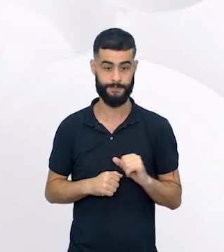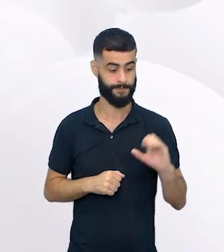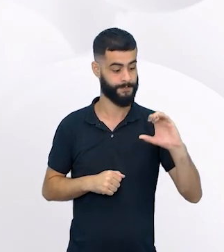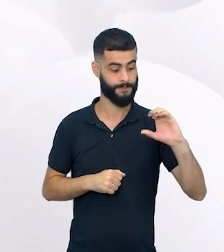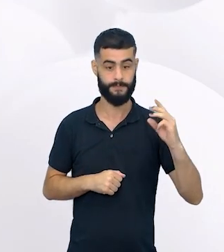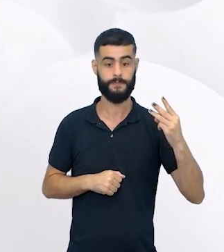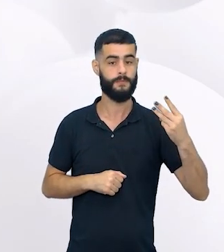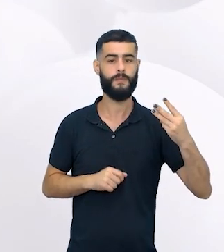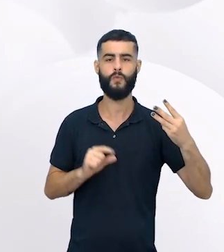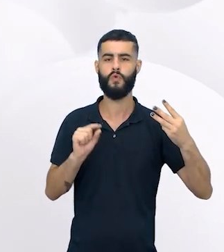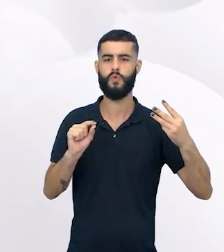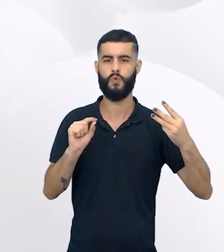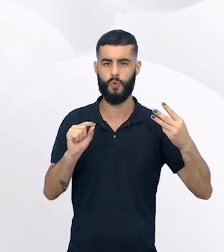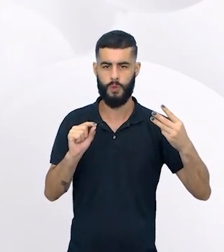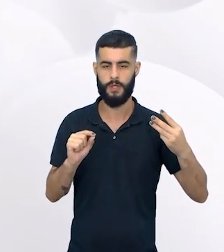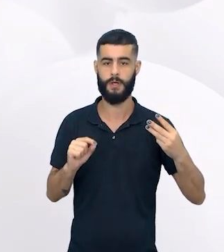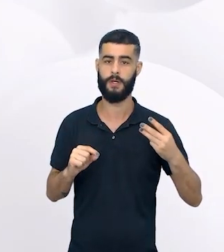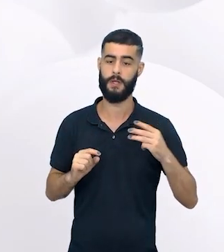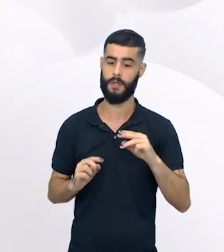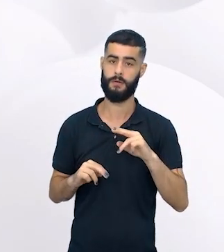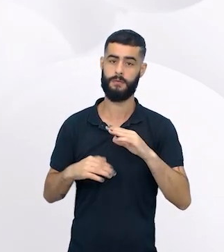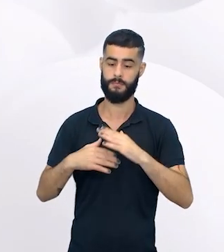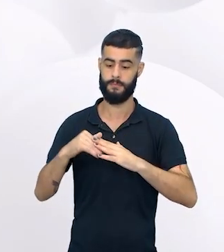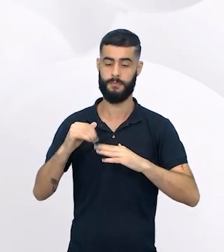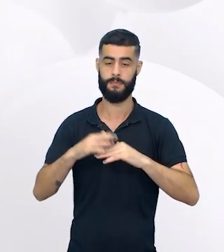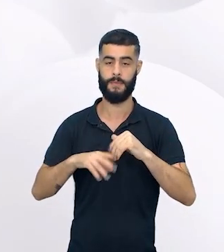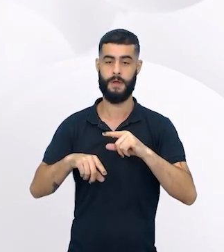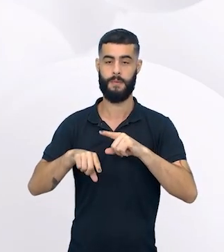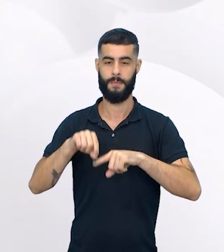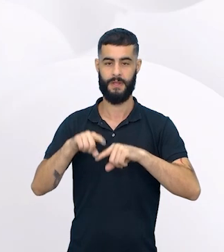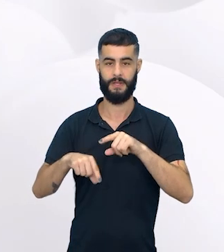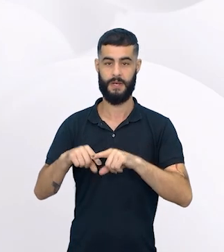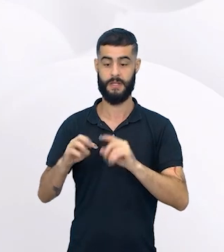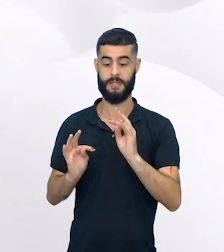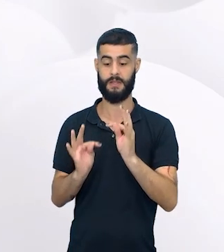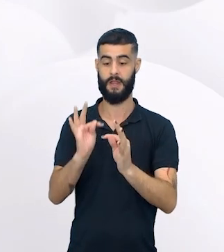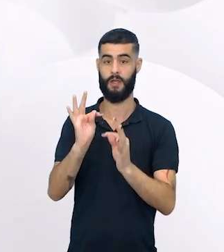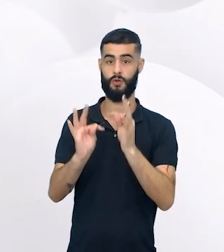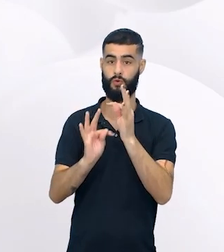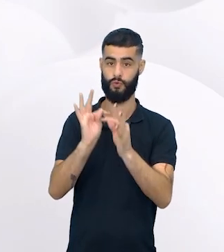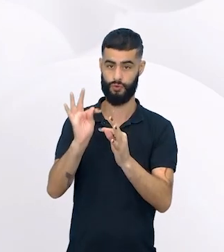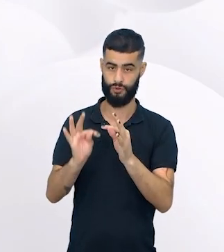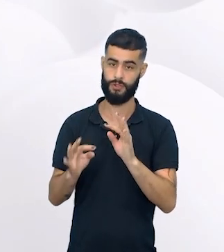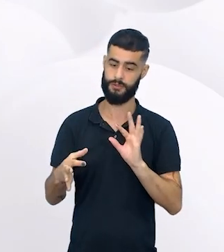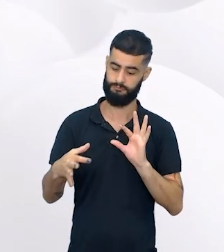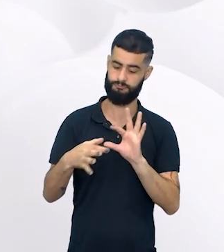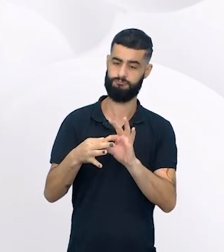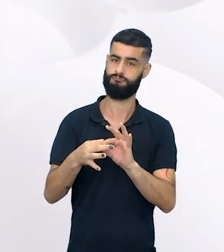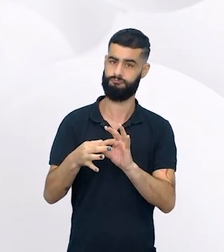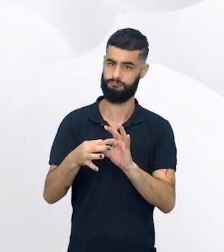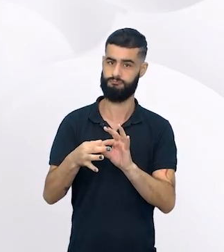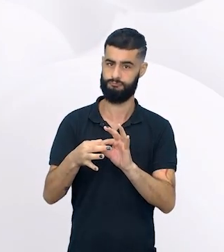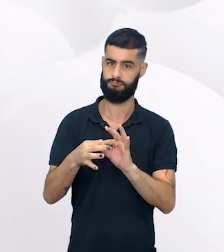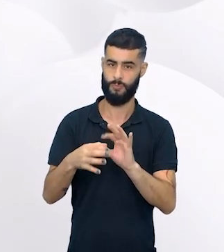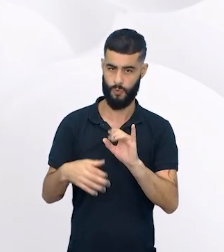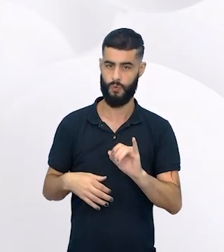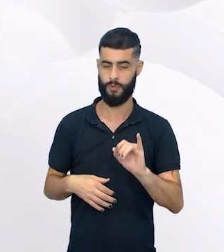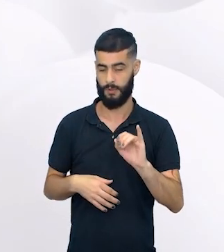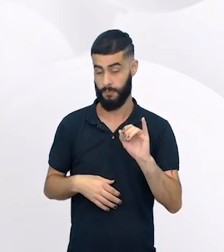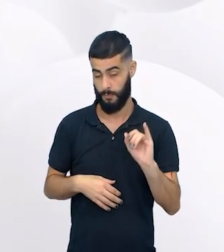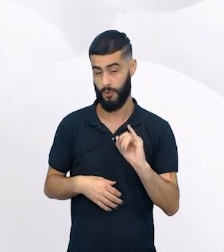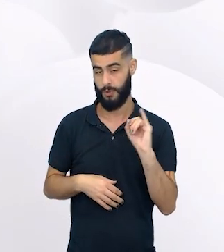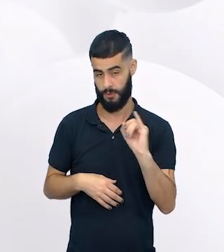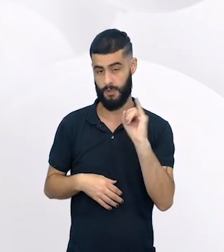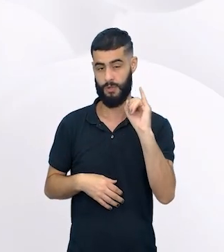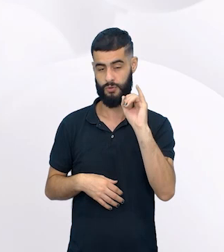a fazer o uso da tecnologia, por isso que a questão da interação é fundamental. E, por fim, ainda a competência 3